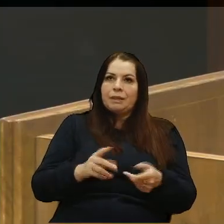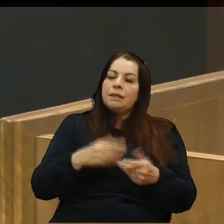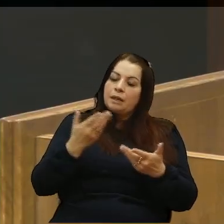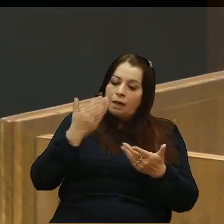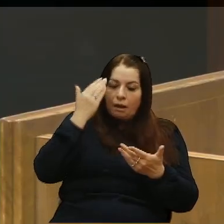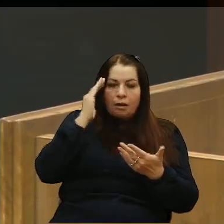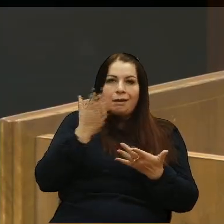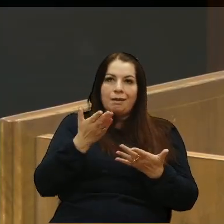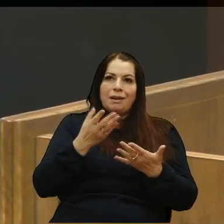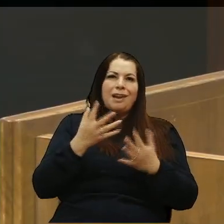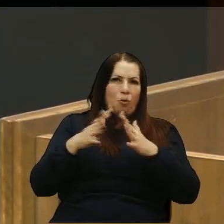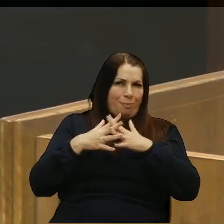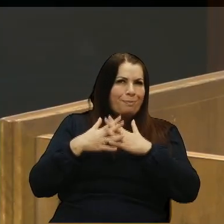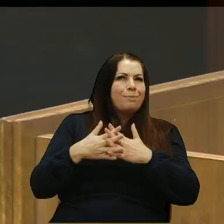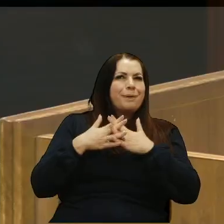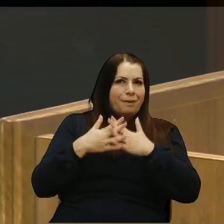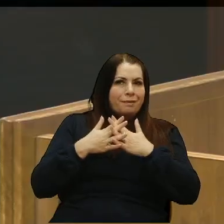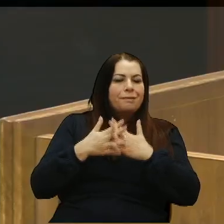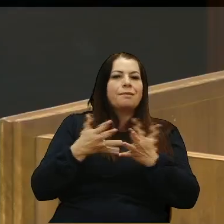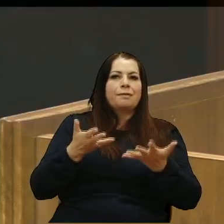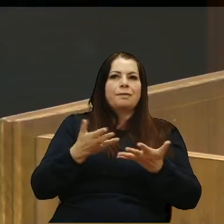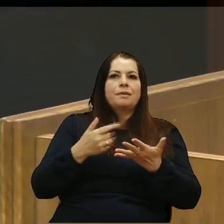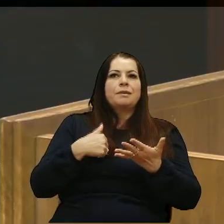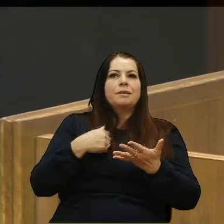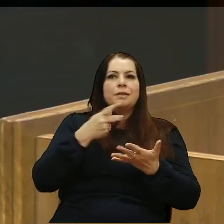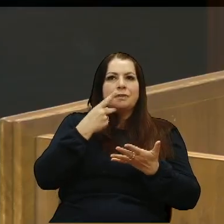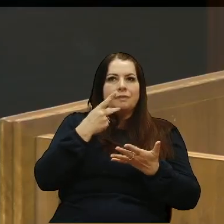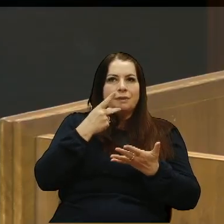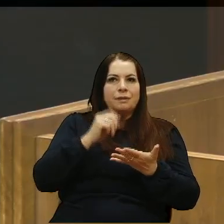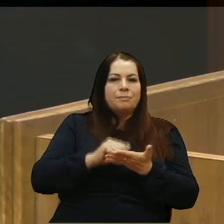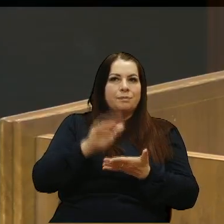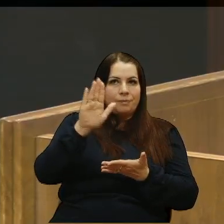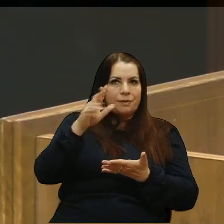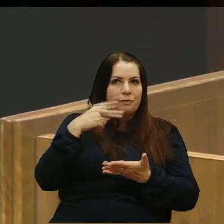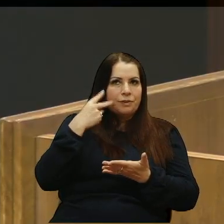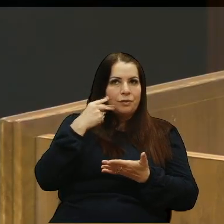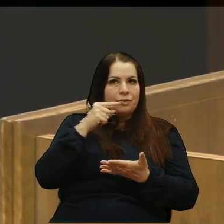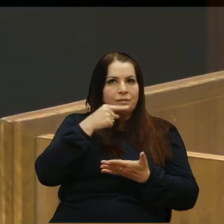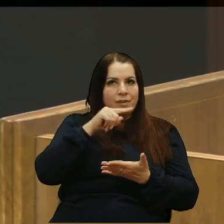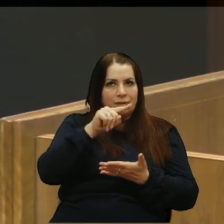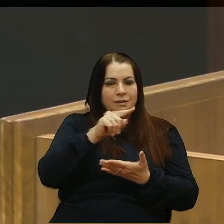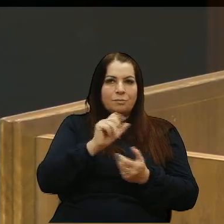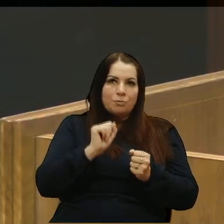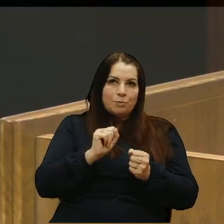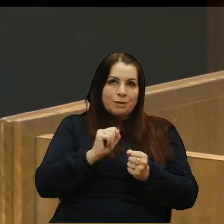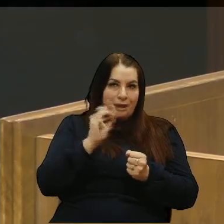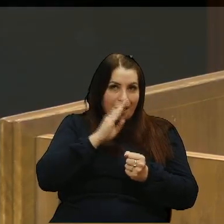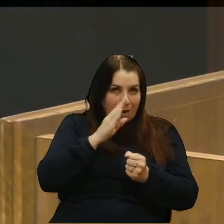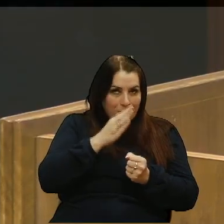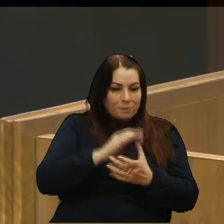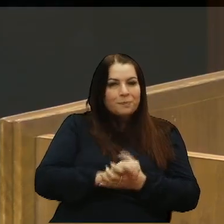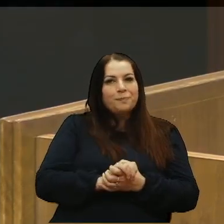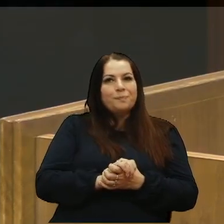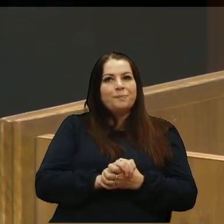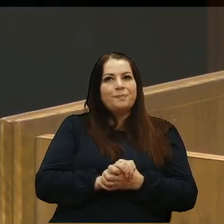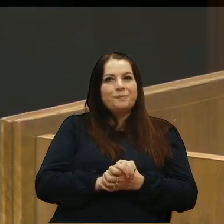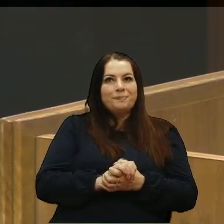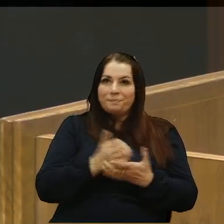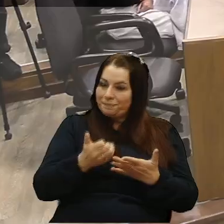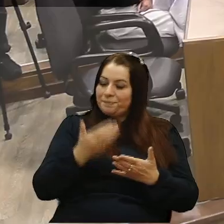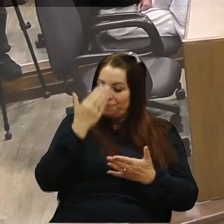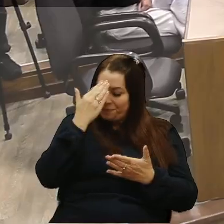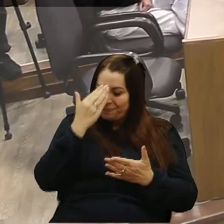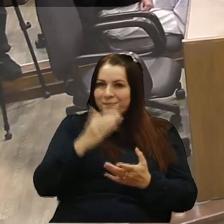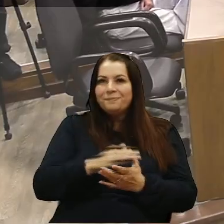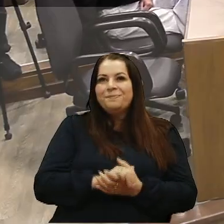isso é muito complicado, isso é um ponto. Eu vou passar a parte, vereador Caleb, se eu puder ser sucinto na prática, lhe